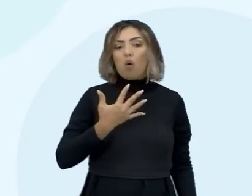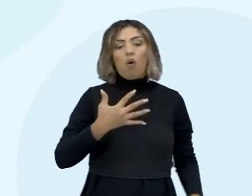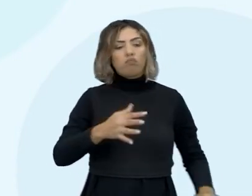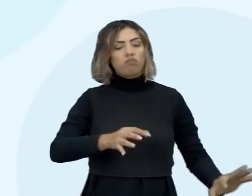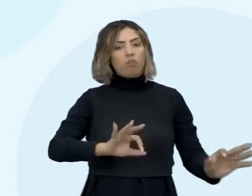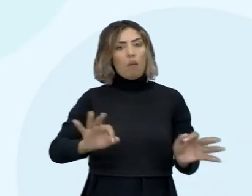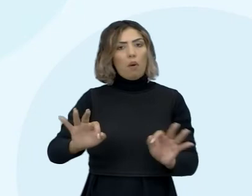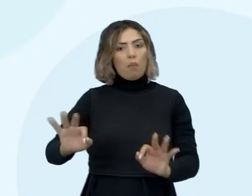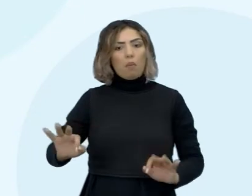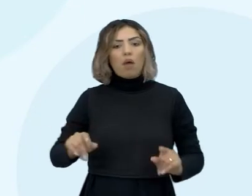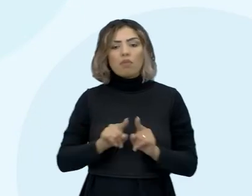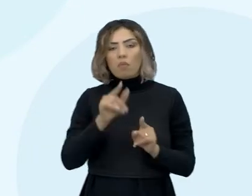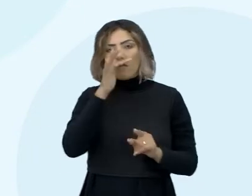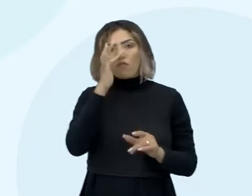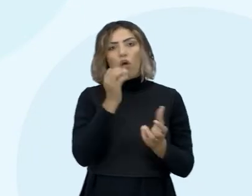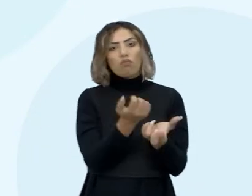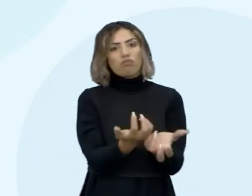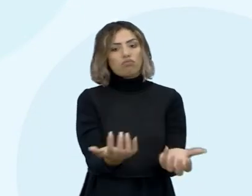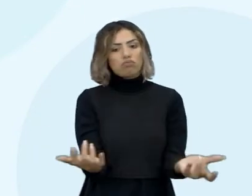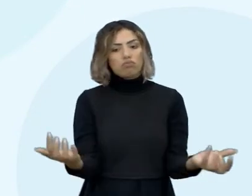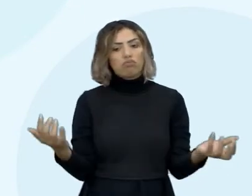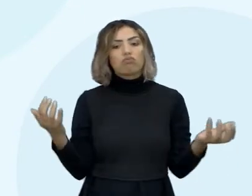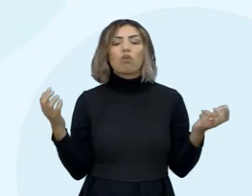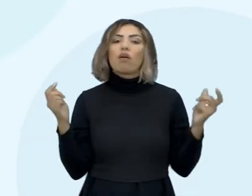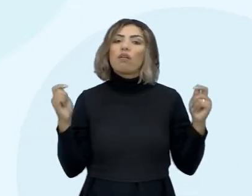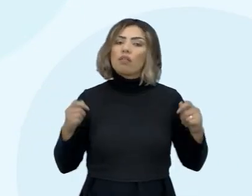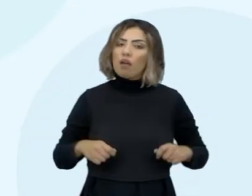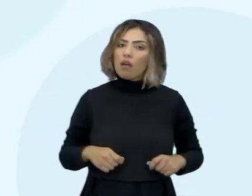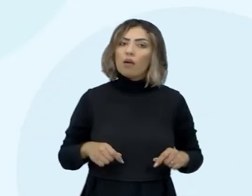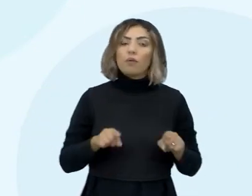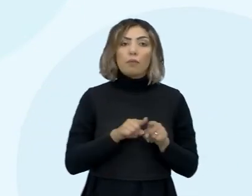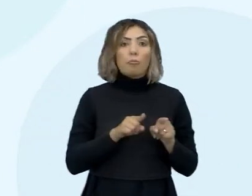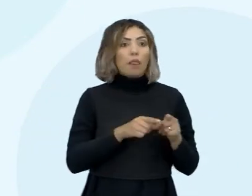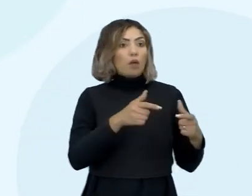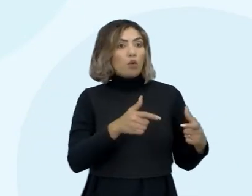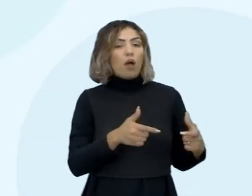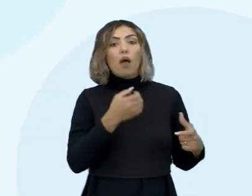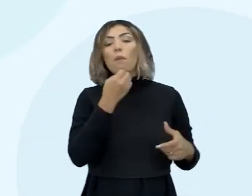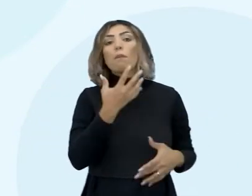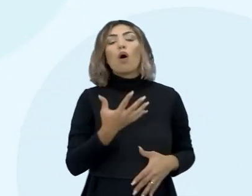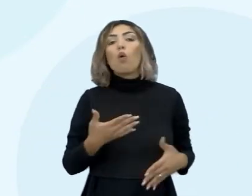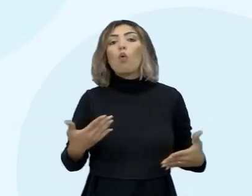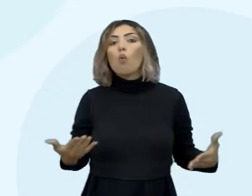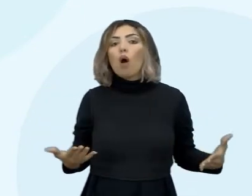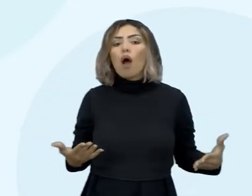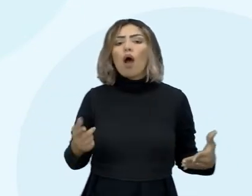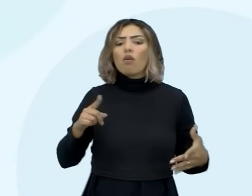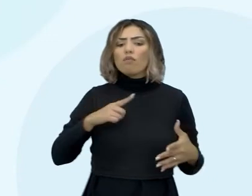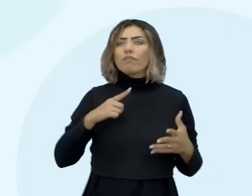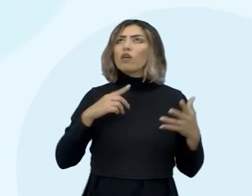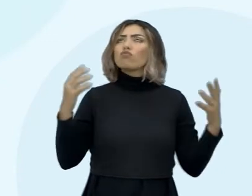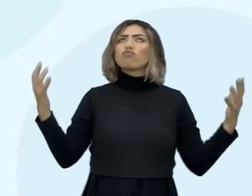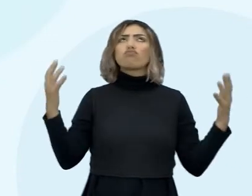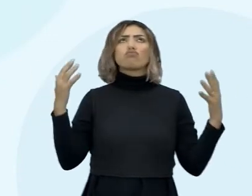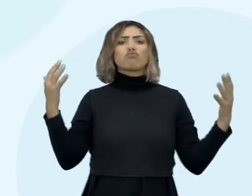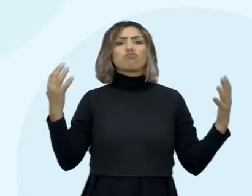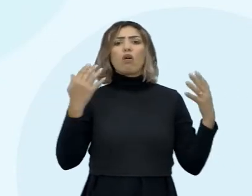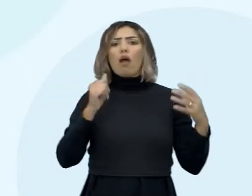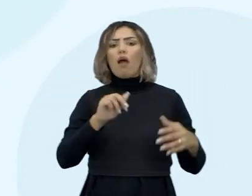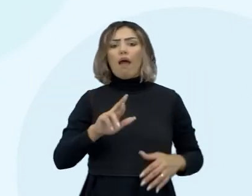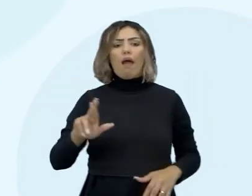colocar plantas, né? E ele está bem localizado no bairro de Ares, né? Que